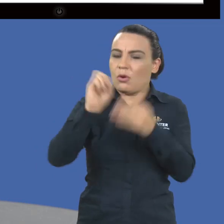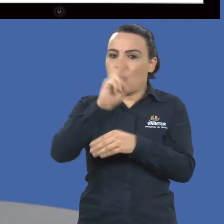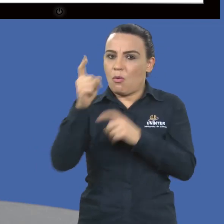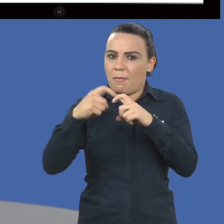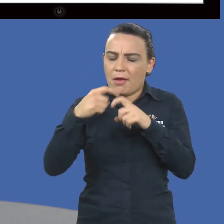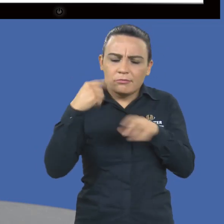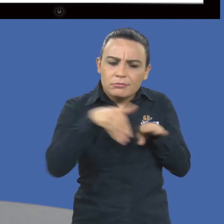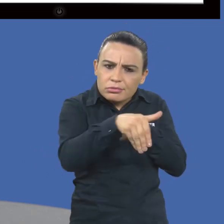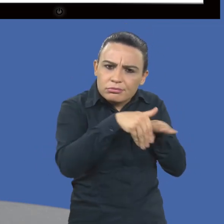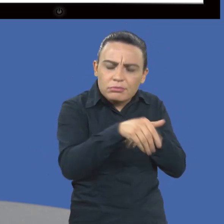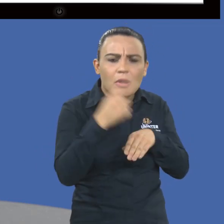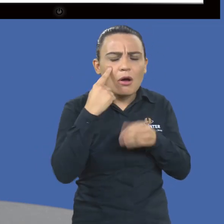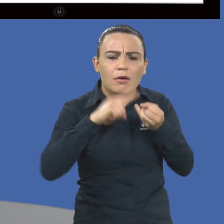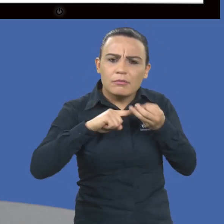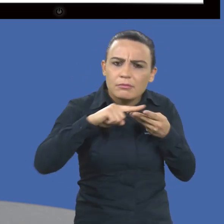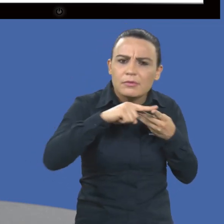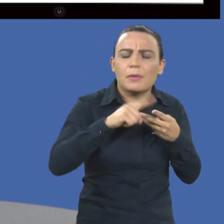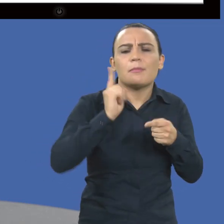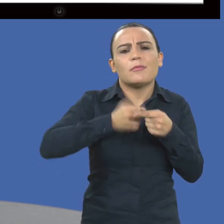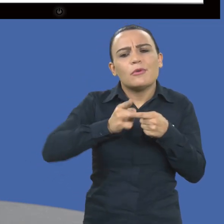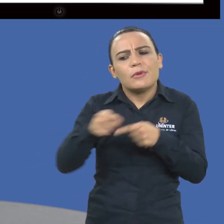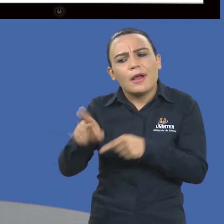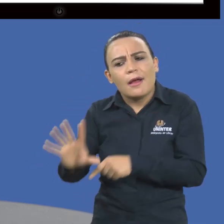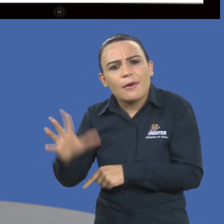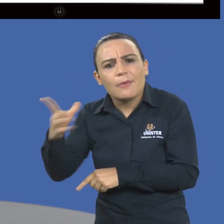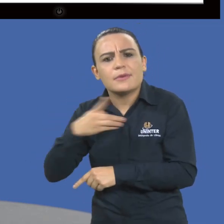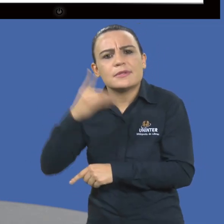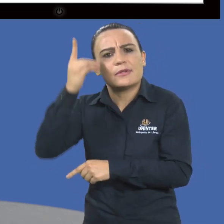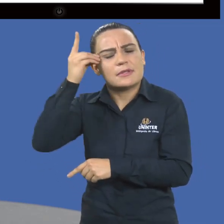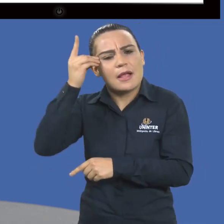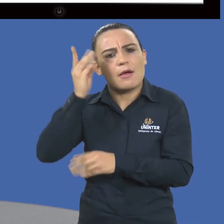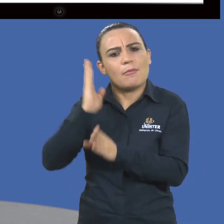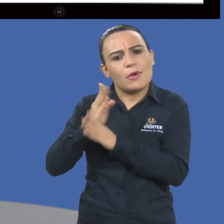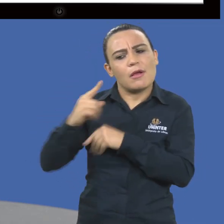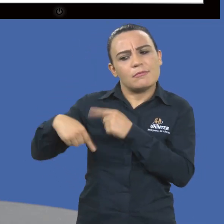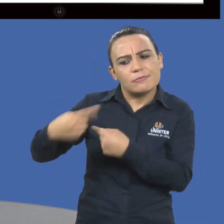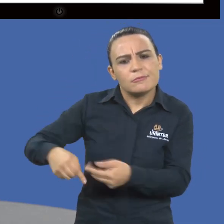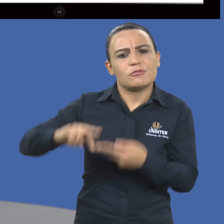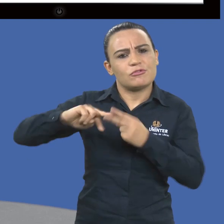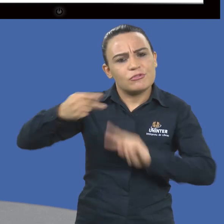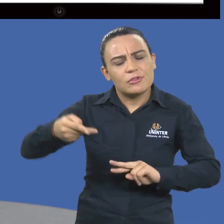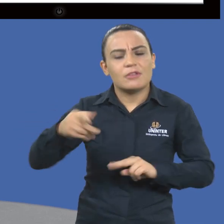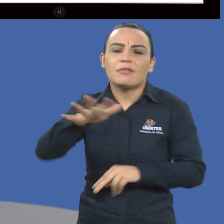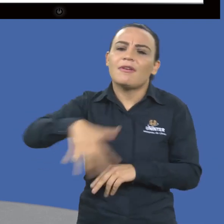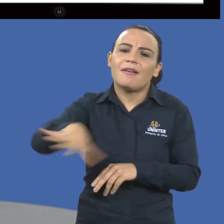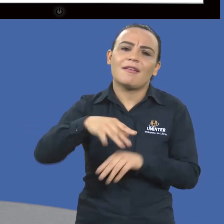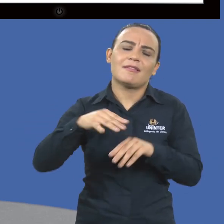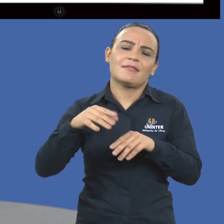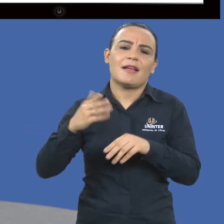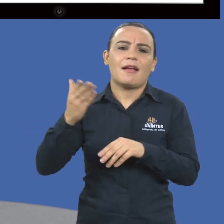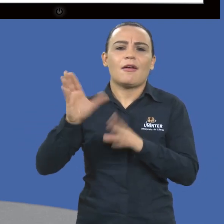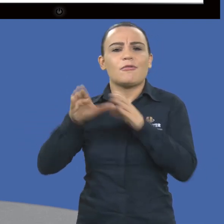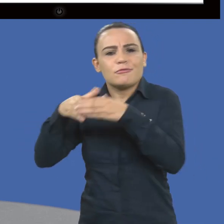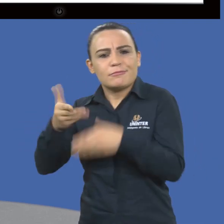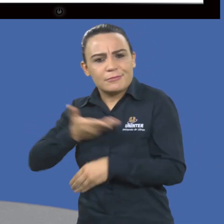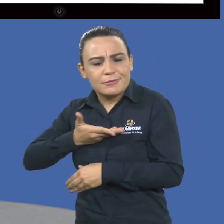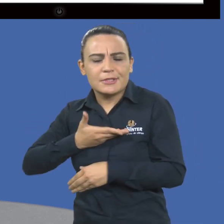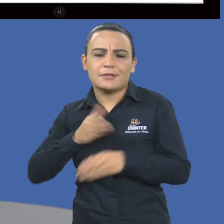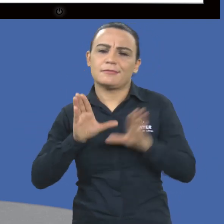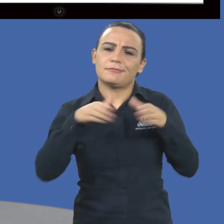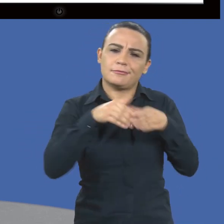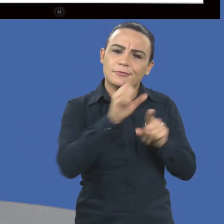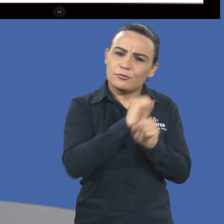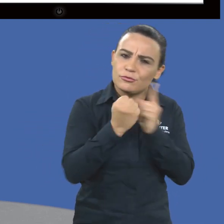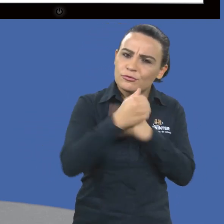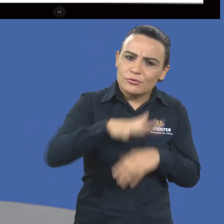é que o irmão tem sobre a síndrome de Down, a aceitação vai ser bem adequada e